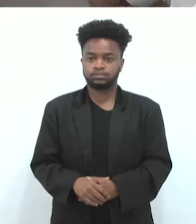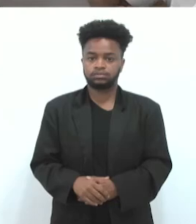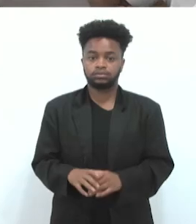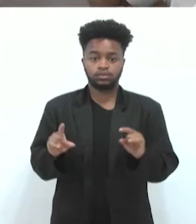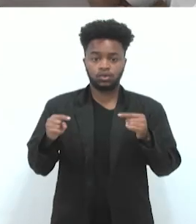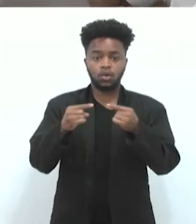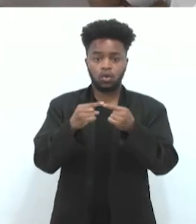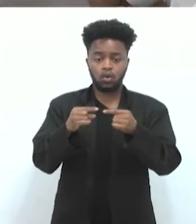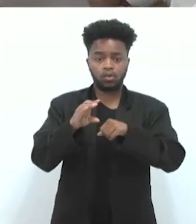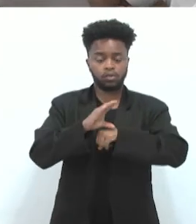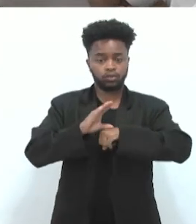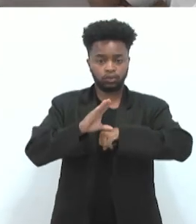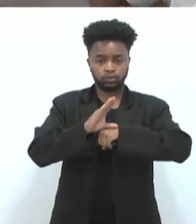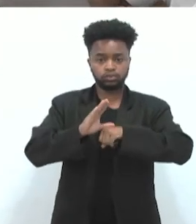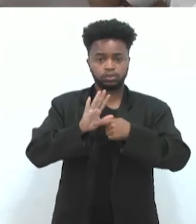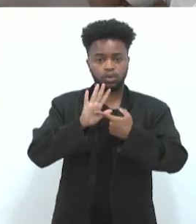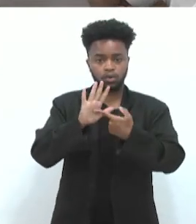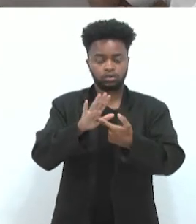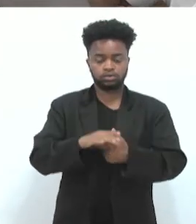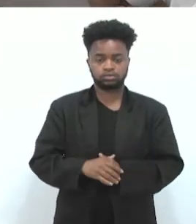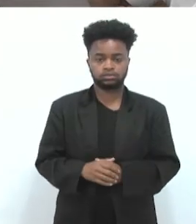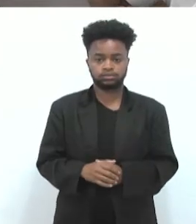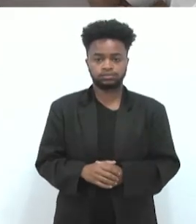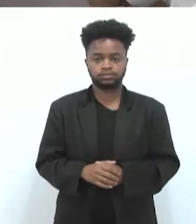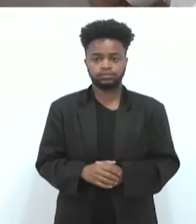da Constituição.